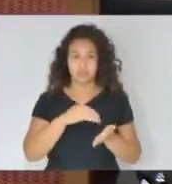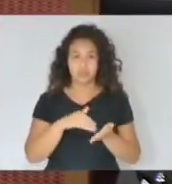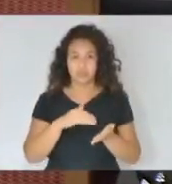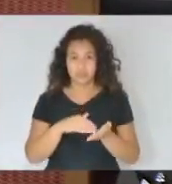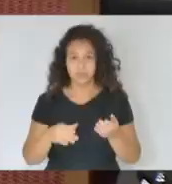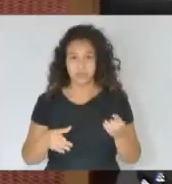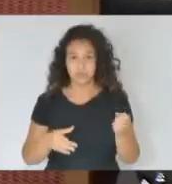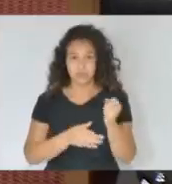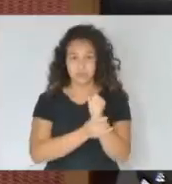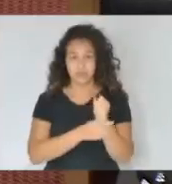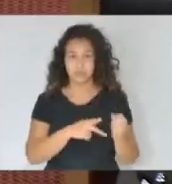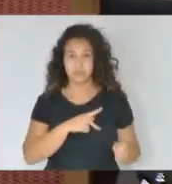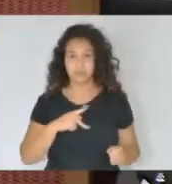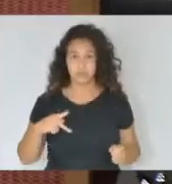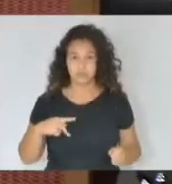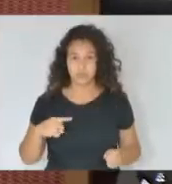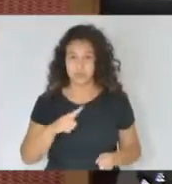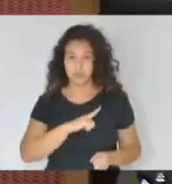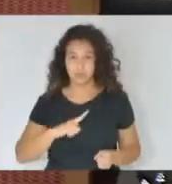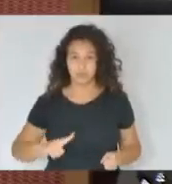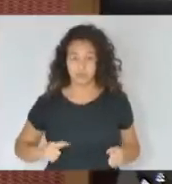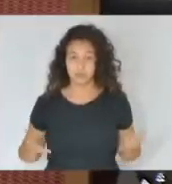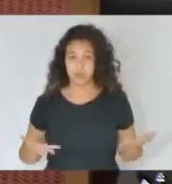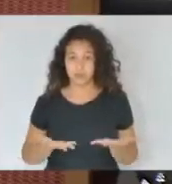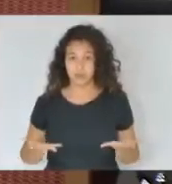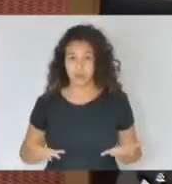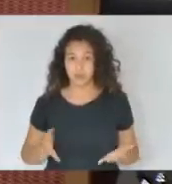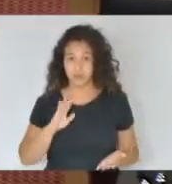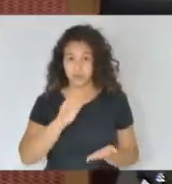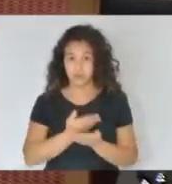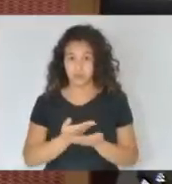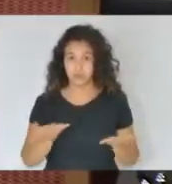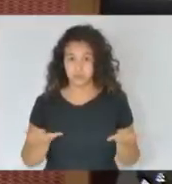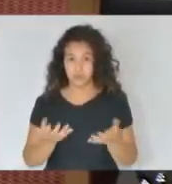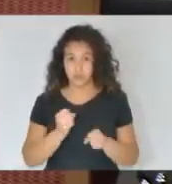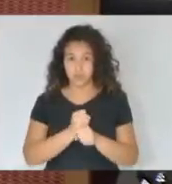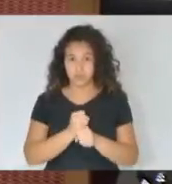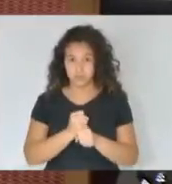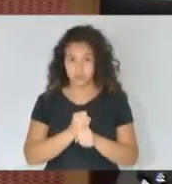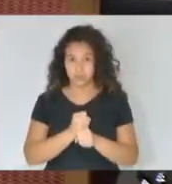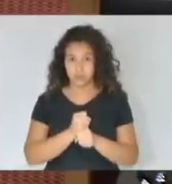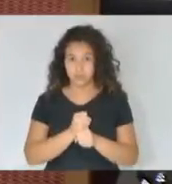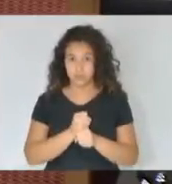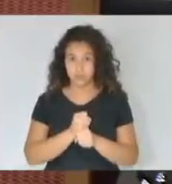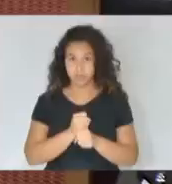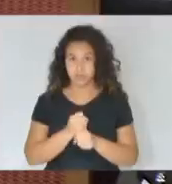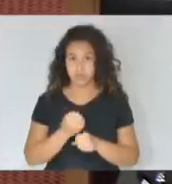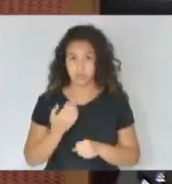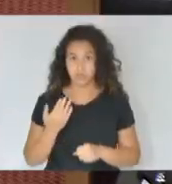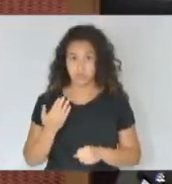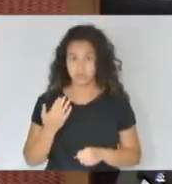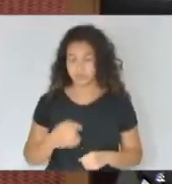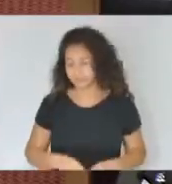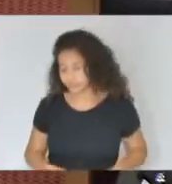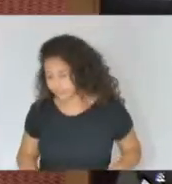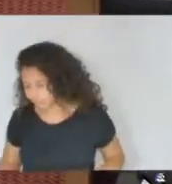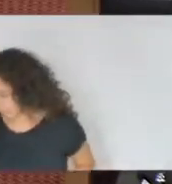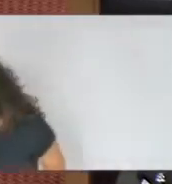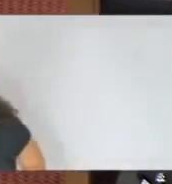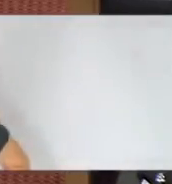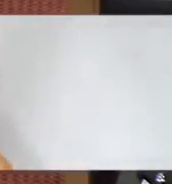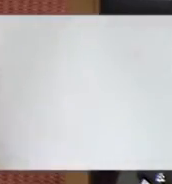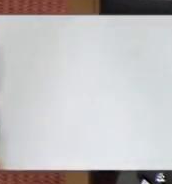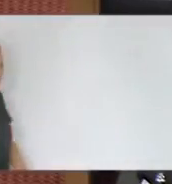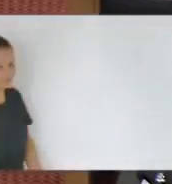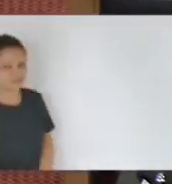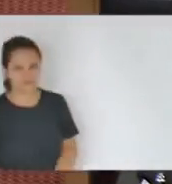com o governo atual. Eu acredito que, nesse ano, sem contar as tratativas e conversas que tivemos